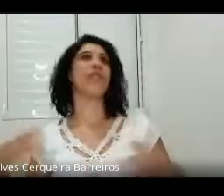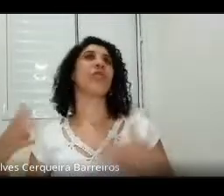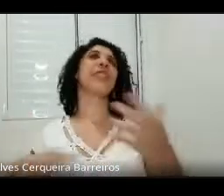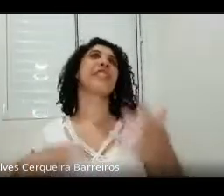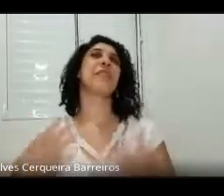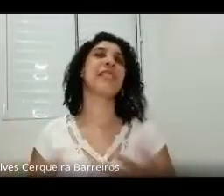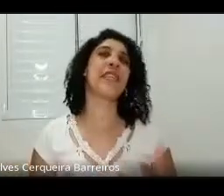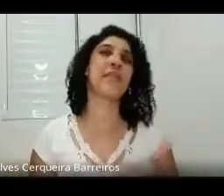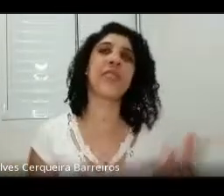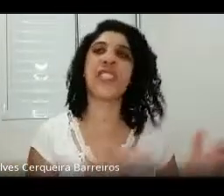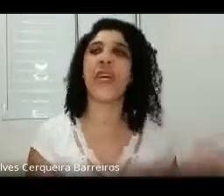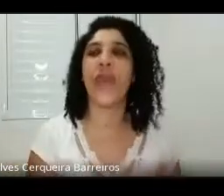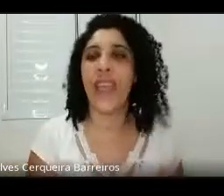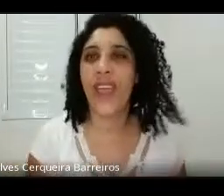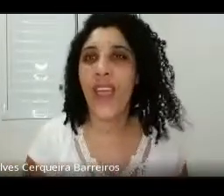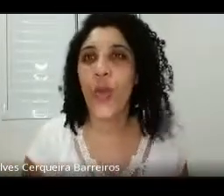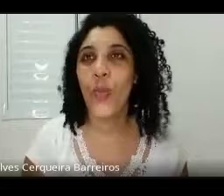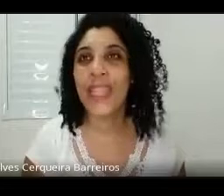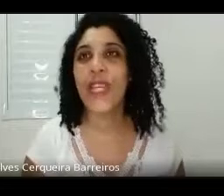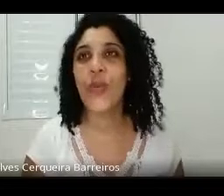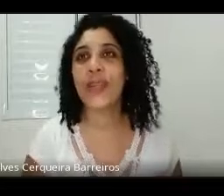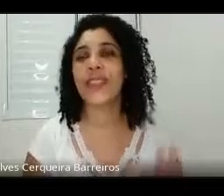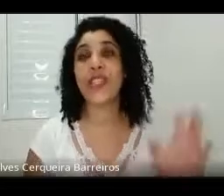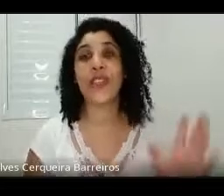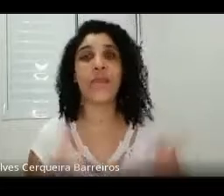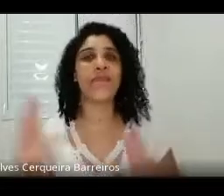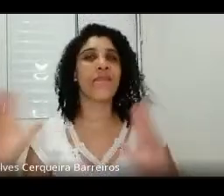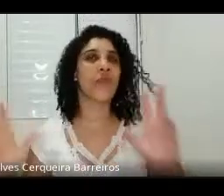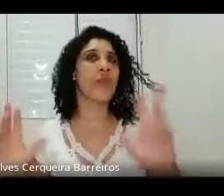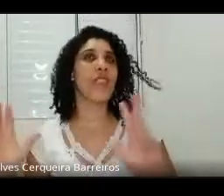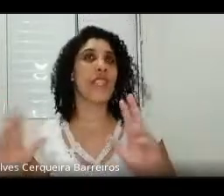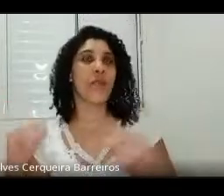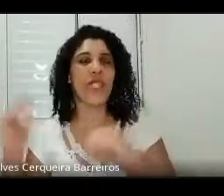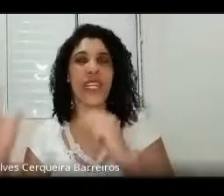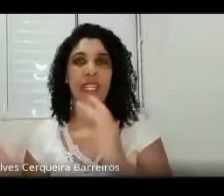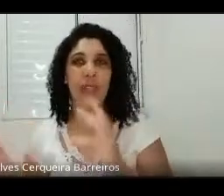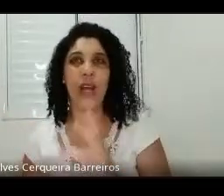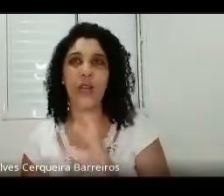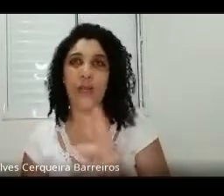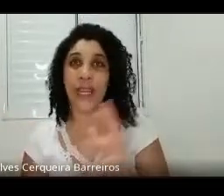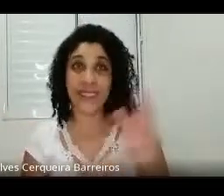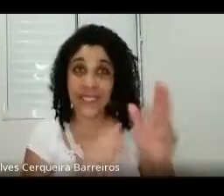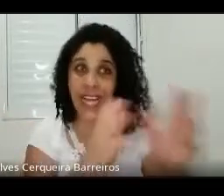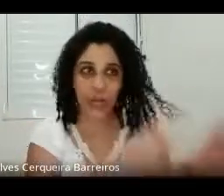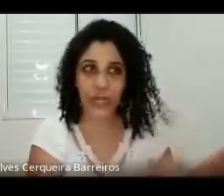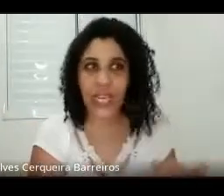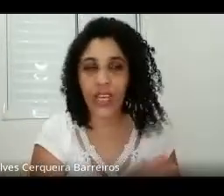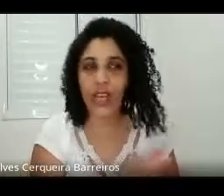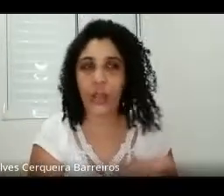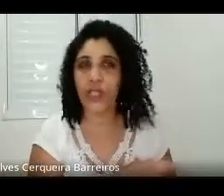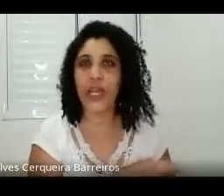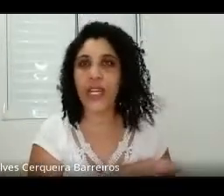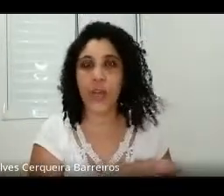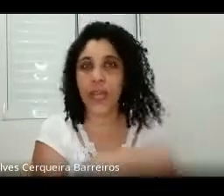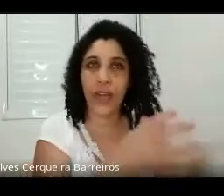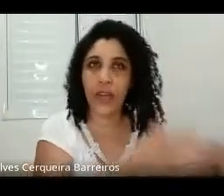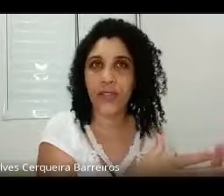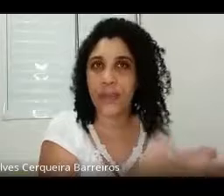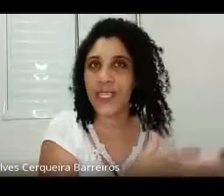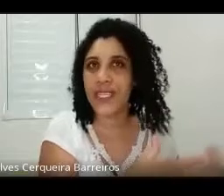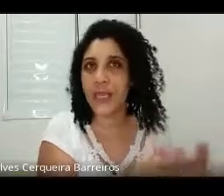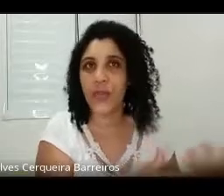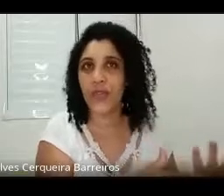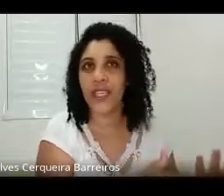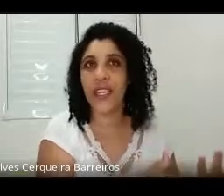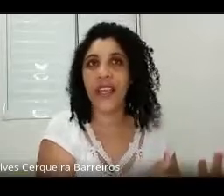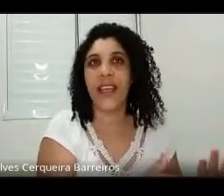acabo partindo desse princípio de que não é uma língua. Então a gente fica como se estivesse buscando algo para. Não, aí ó, realmente não é língua, porque ó, não sabe